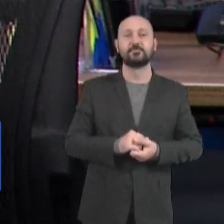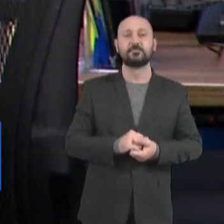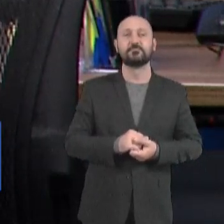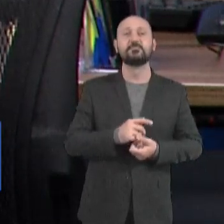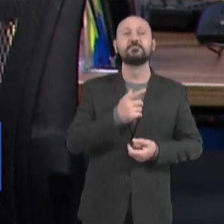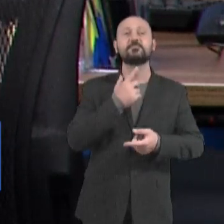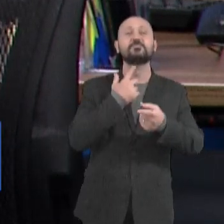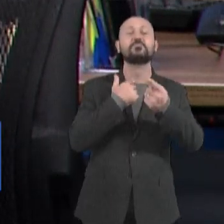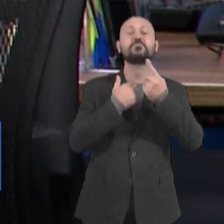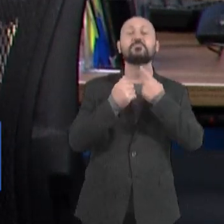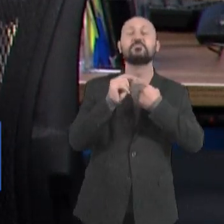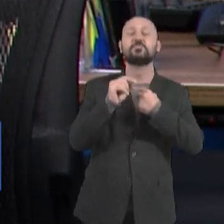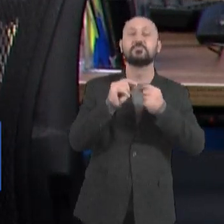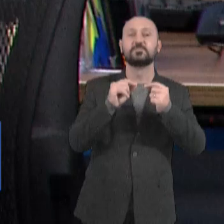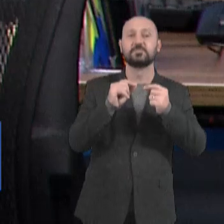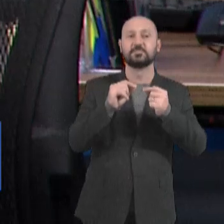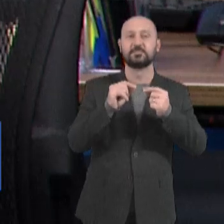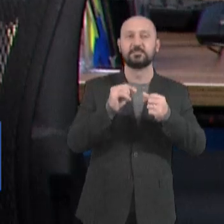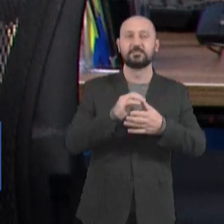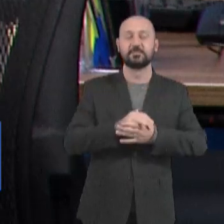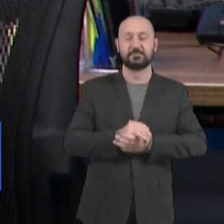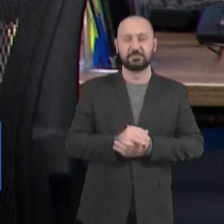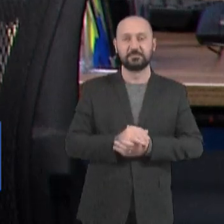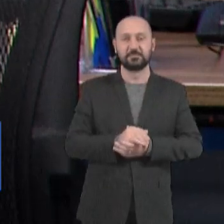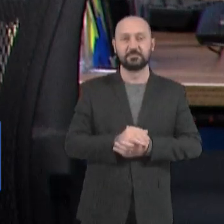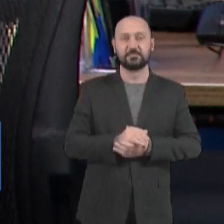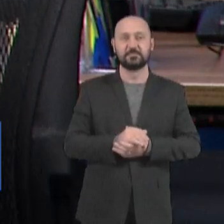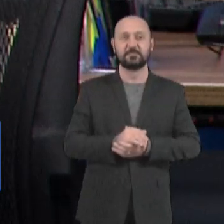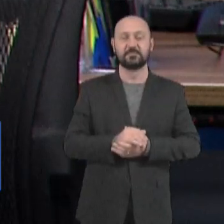Com o intuito de